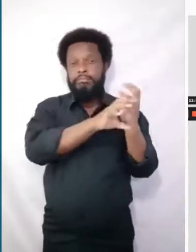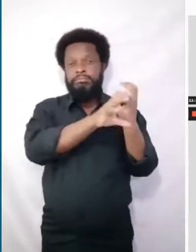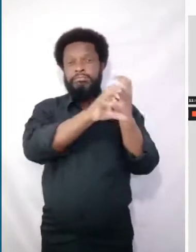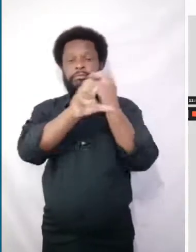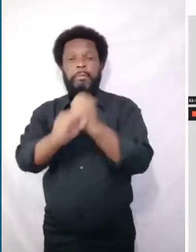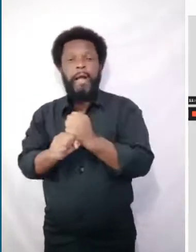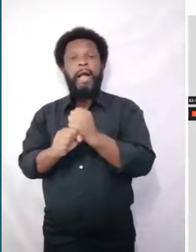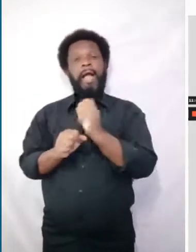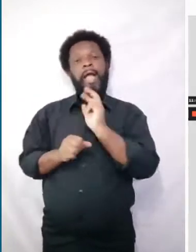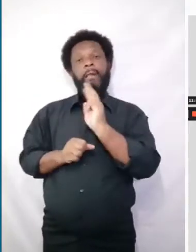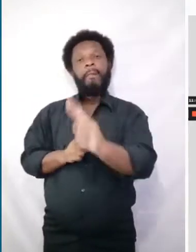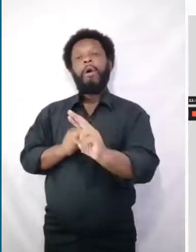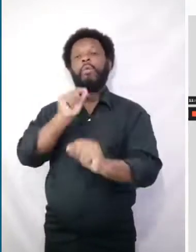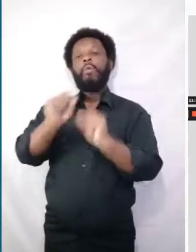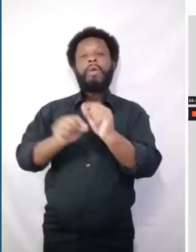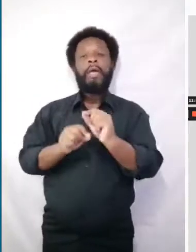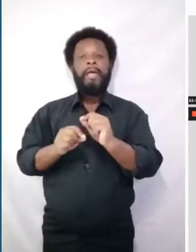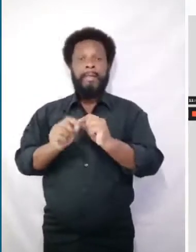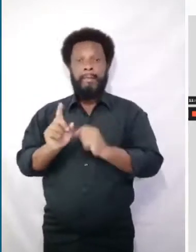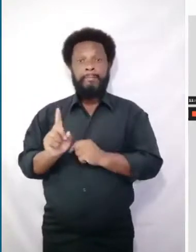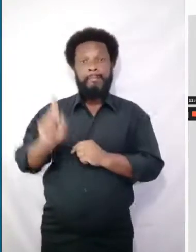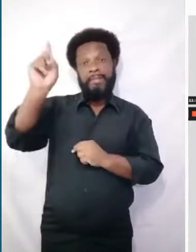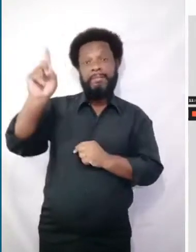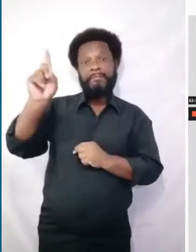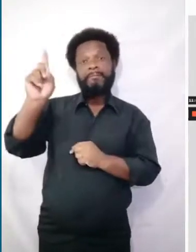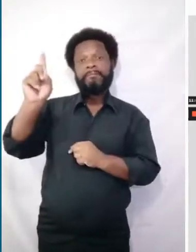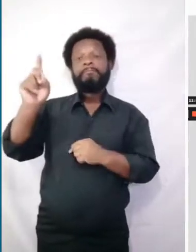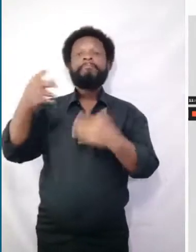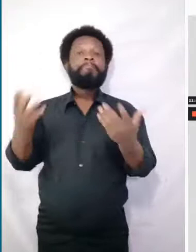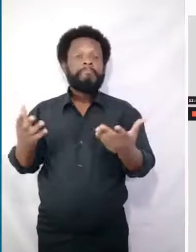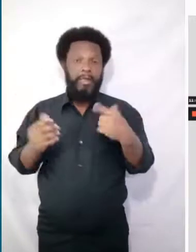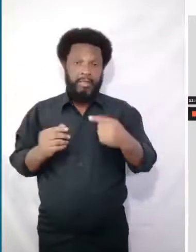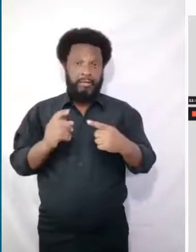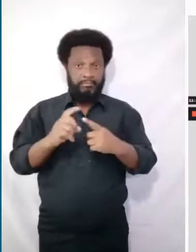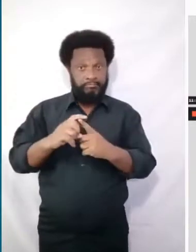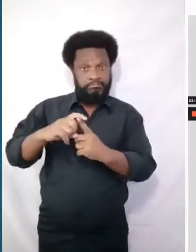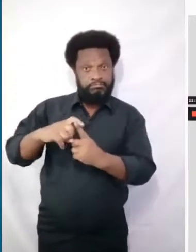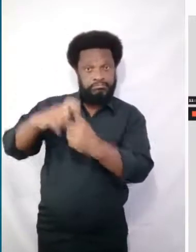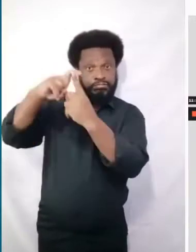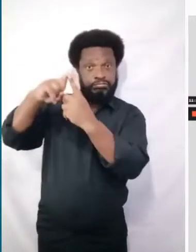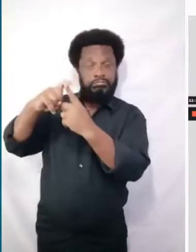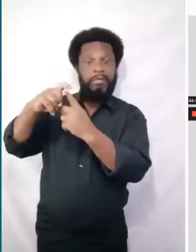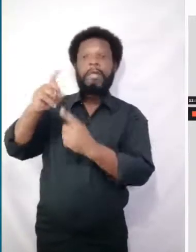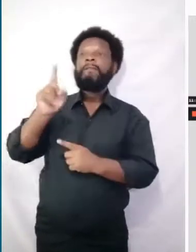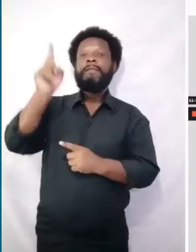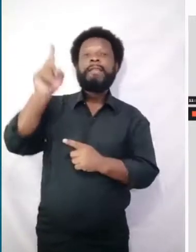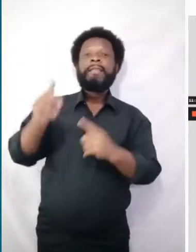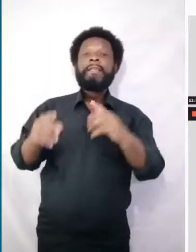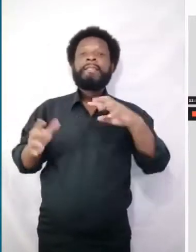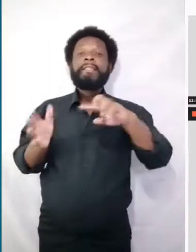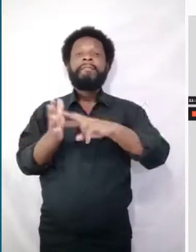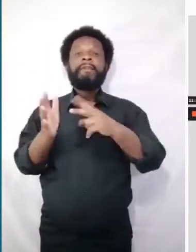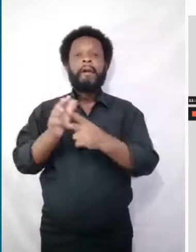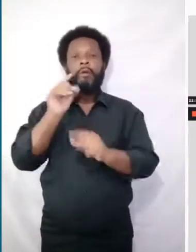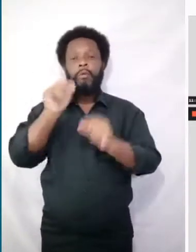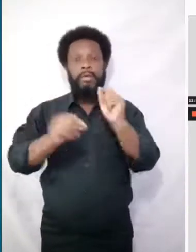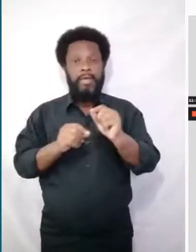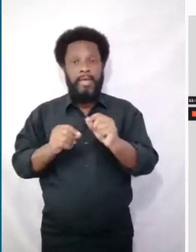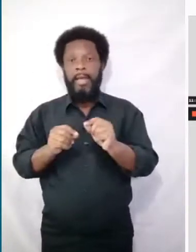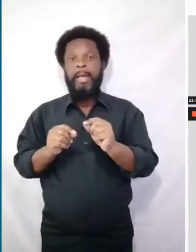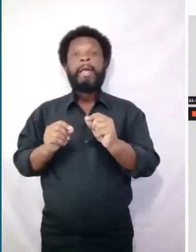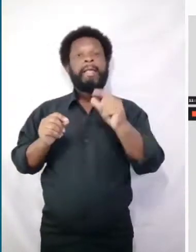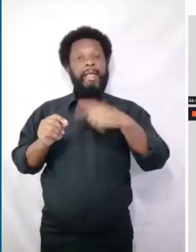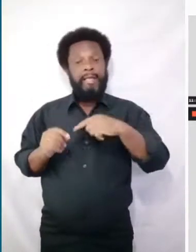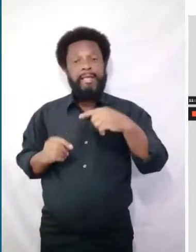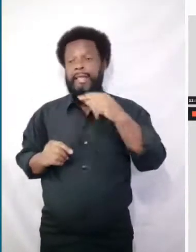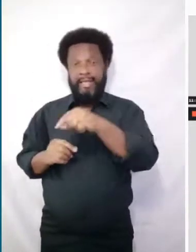o nitrogênio. A soma desses três vetores vai dar uma resultante para cima, tá? Esse vetor momento de polo resultante